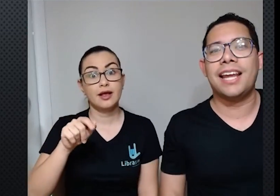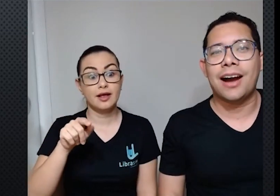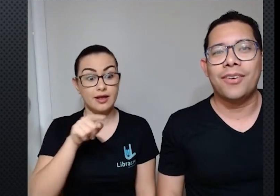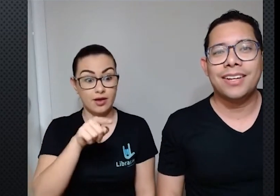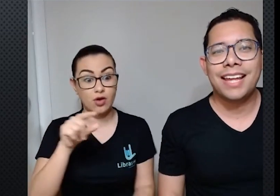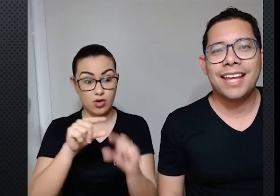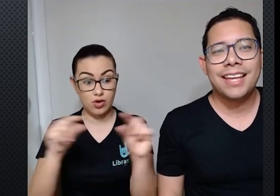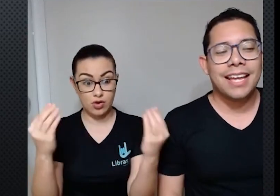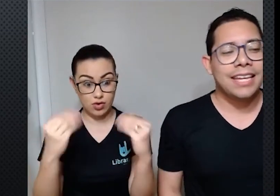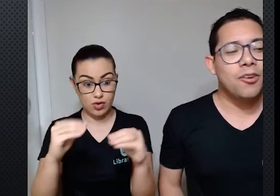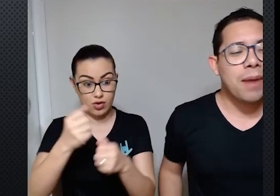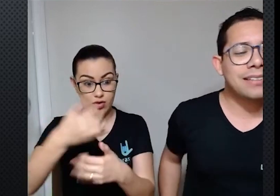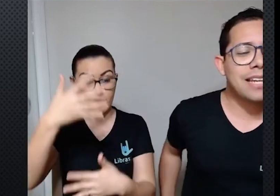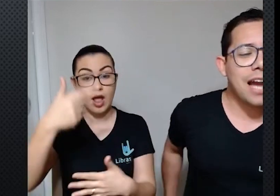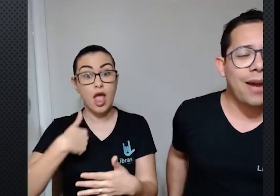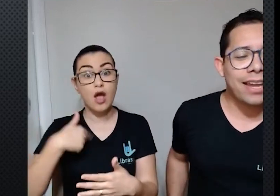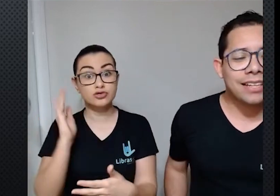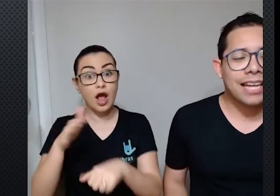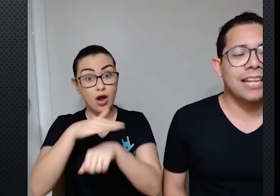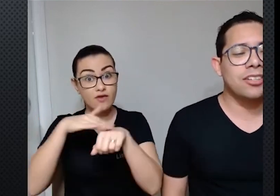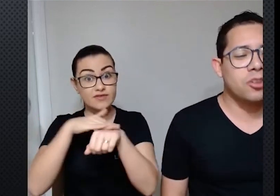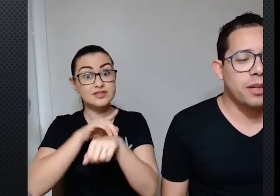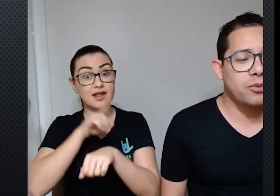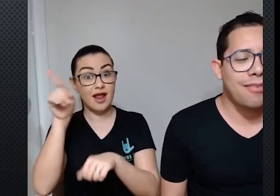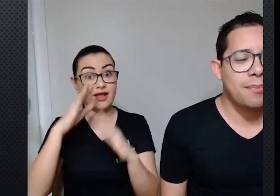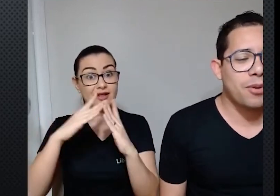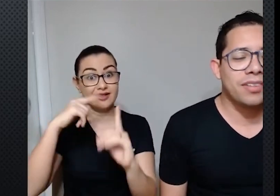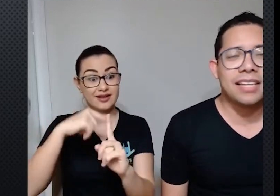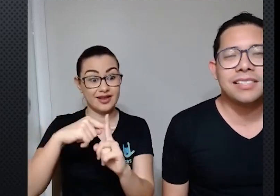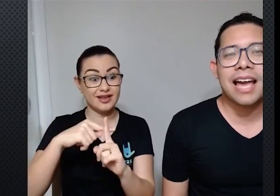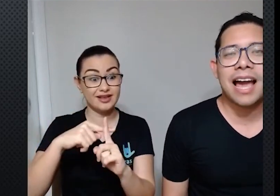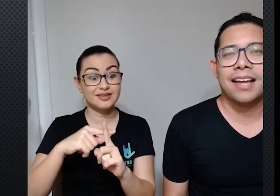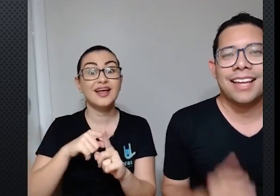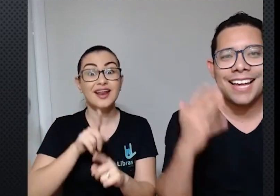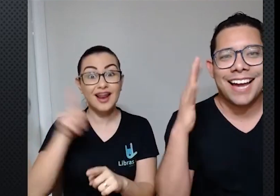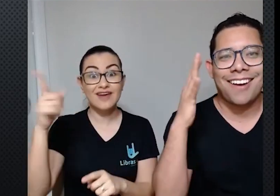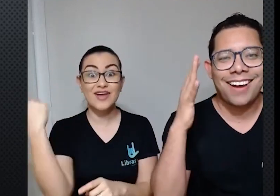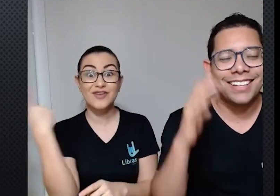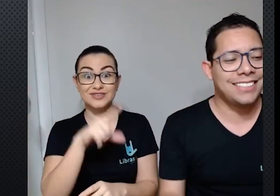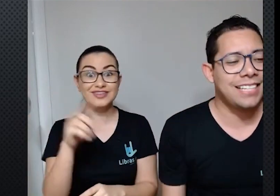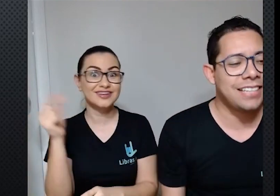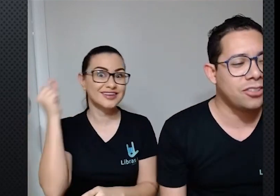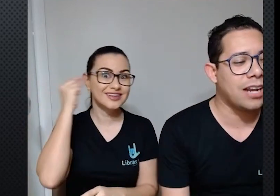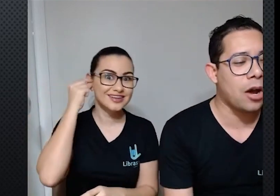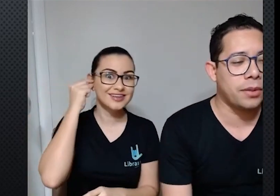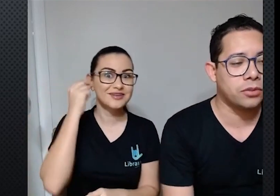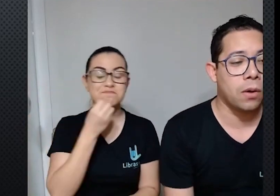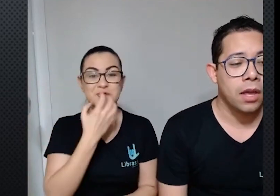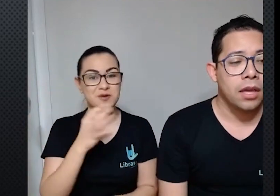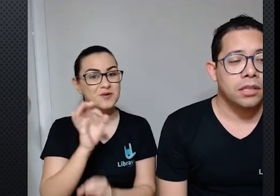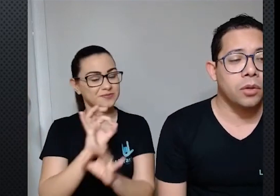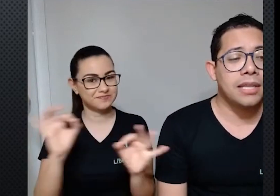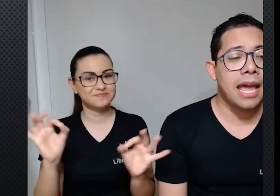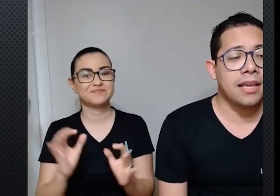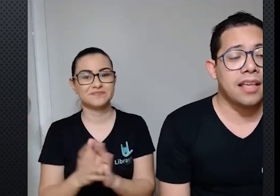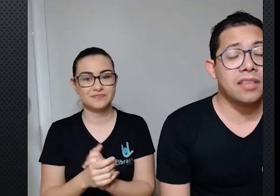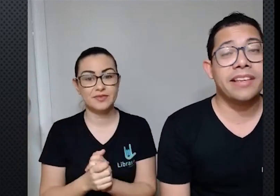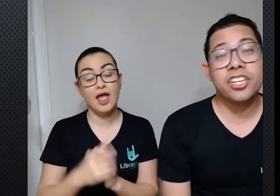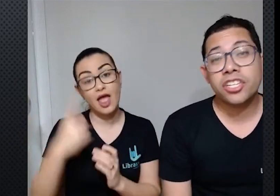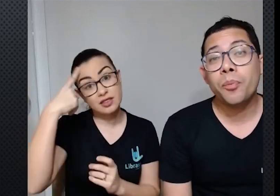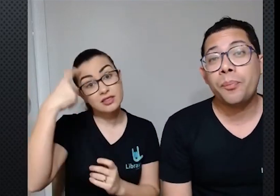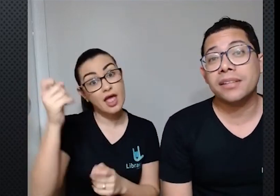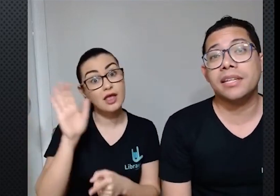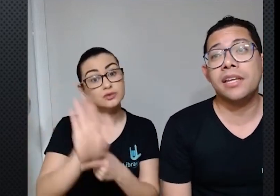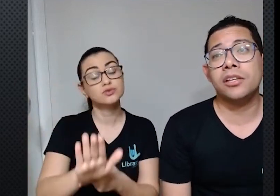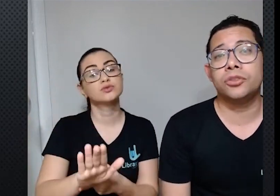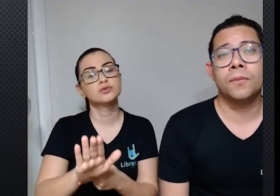olha que legal, né? E o mais legal ainda é que ela disse que o pessoal vai providenciar. Ó, sensacional, pessoal. São ideias, às vezes a